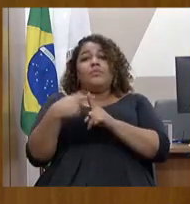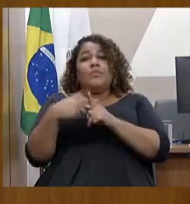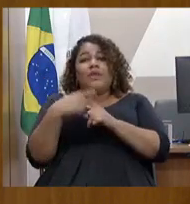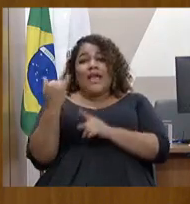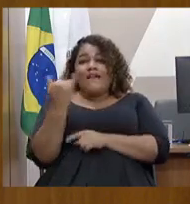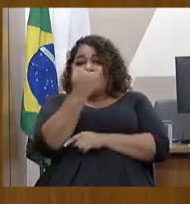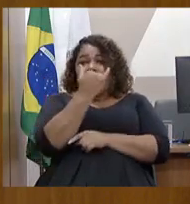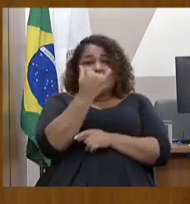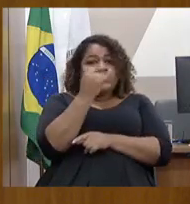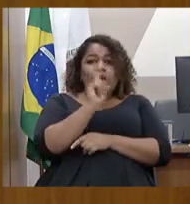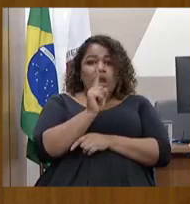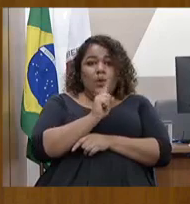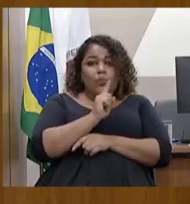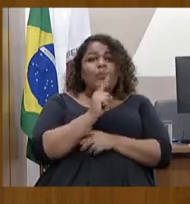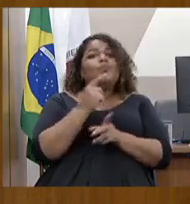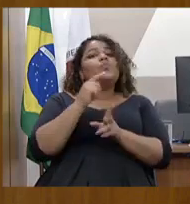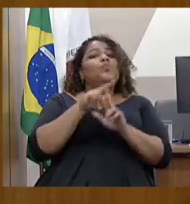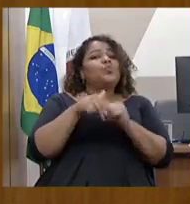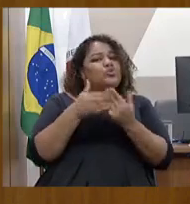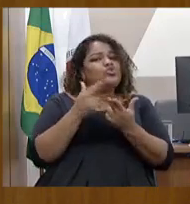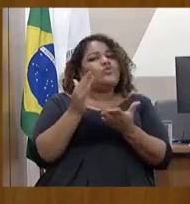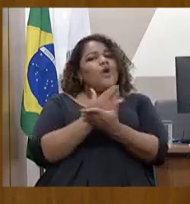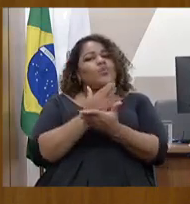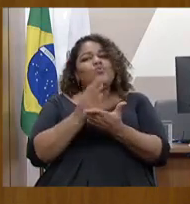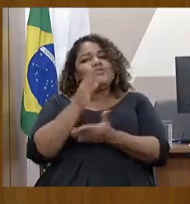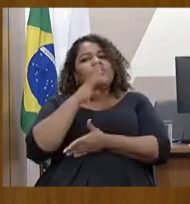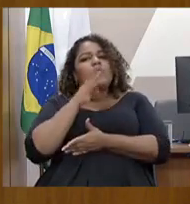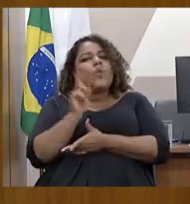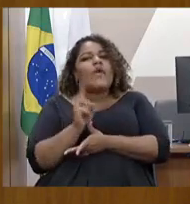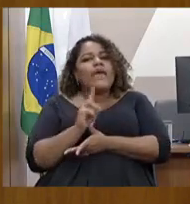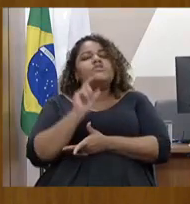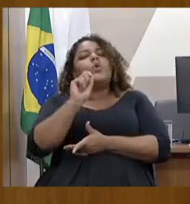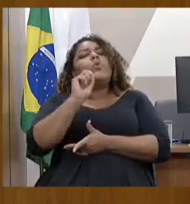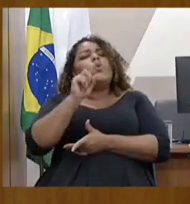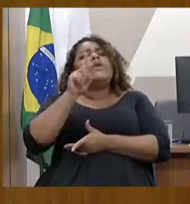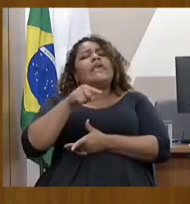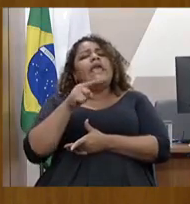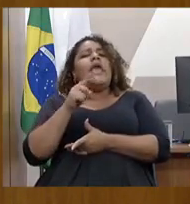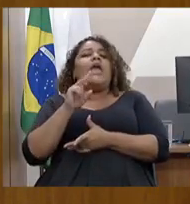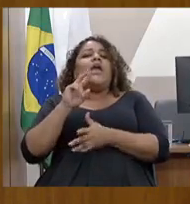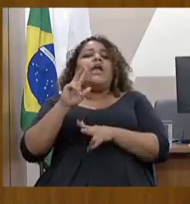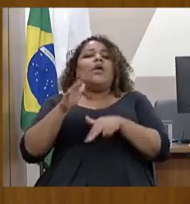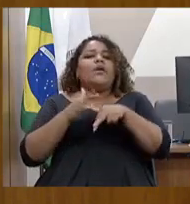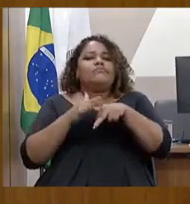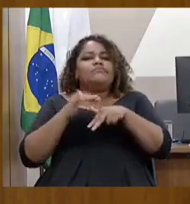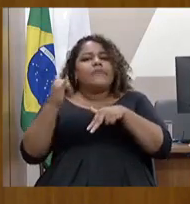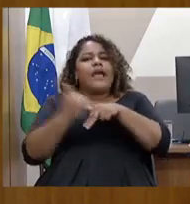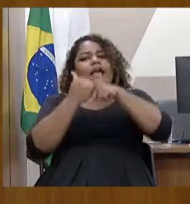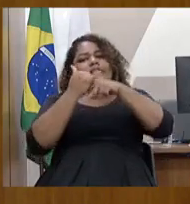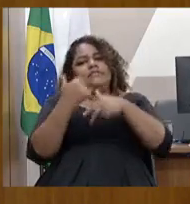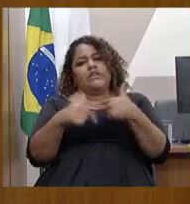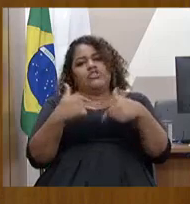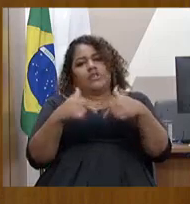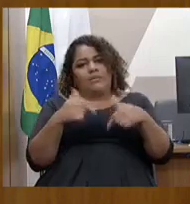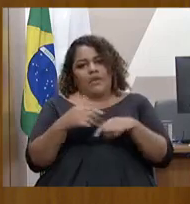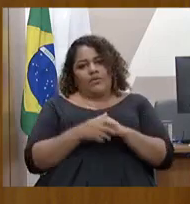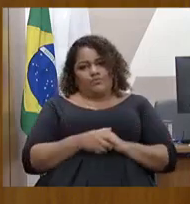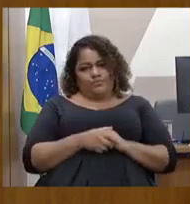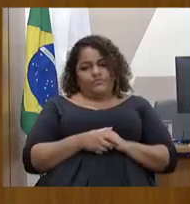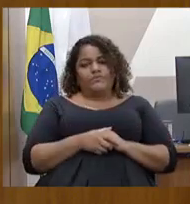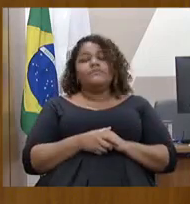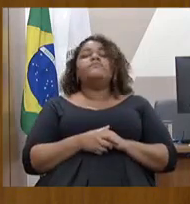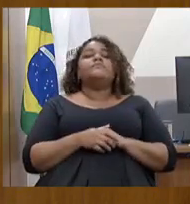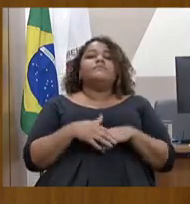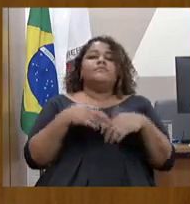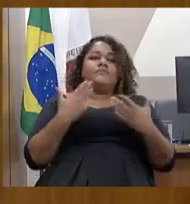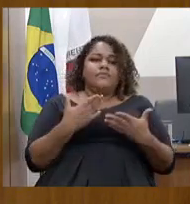conhecimento do que é um incidente do que que é um acidente de trabalho E aí eu levo além de agradecer a participação agradecer